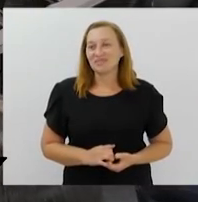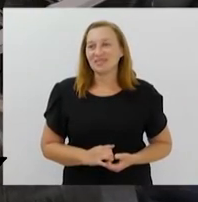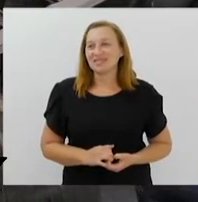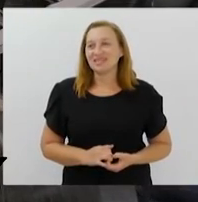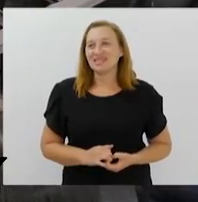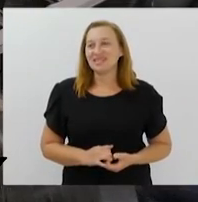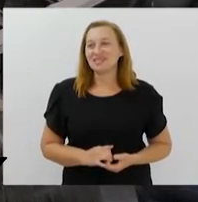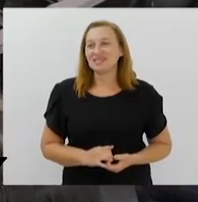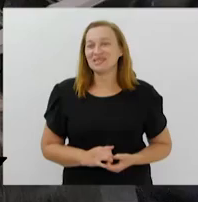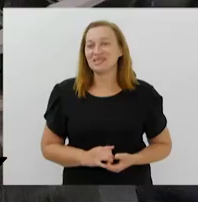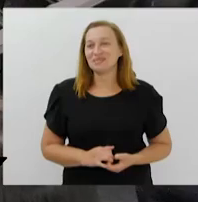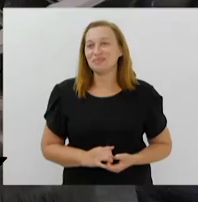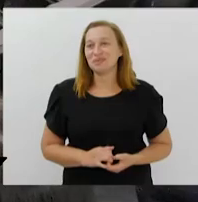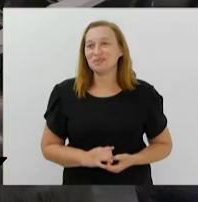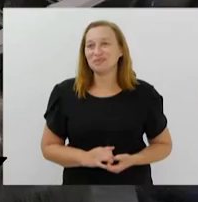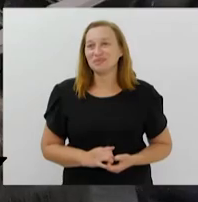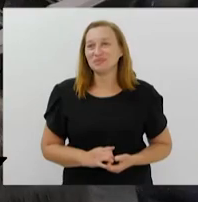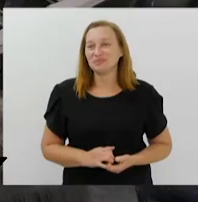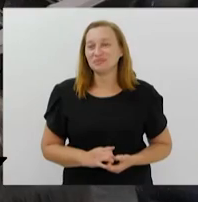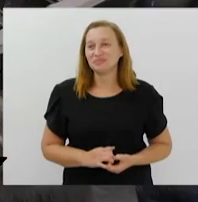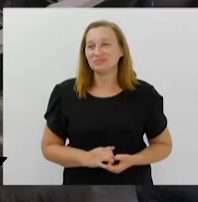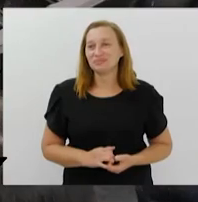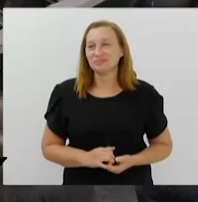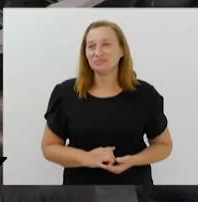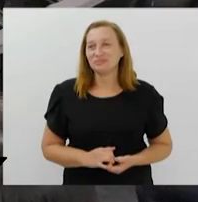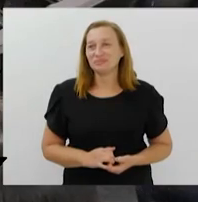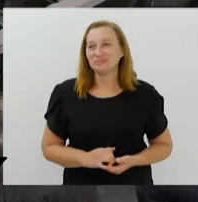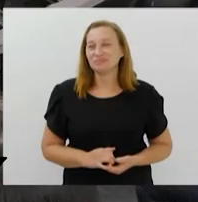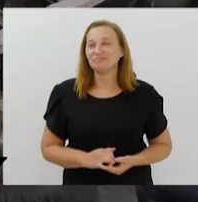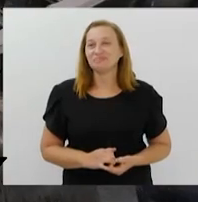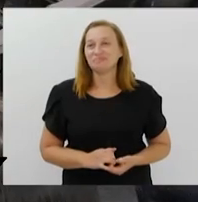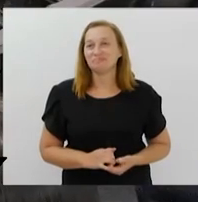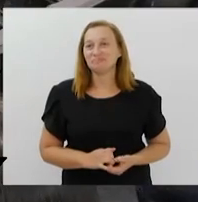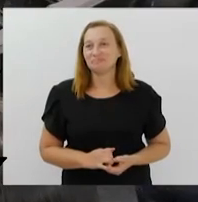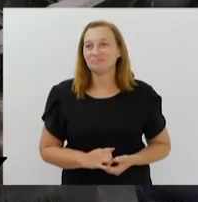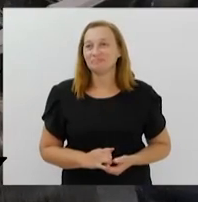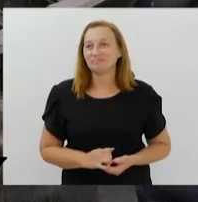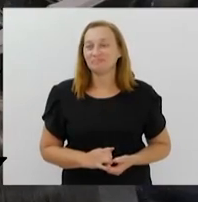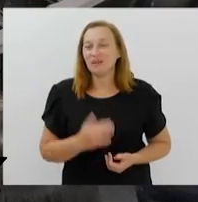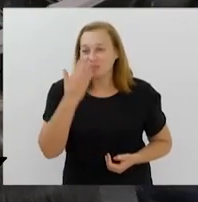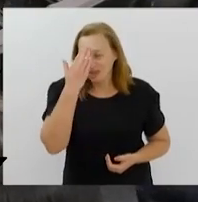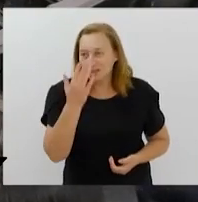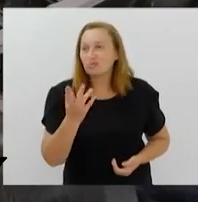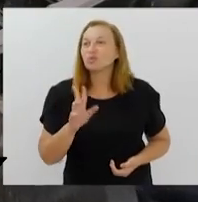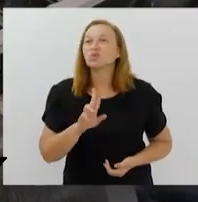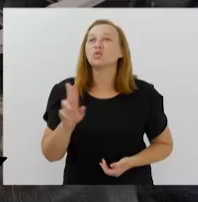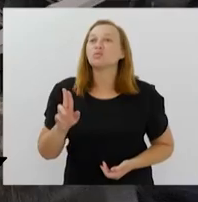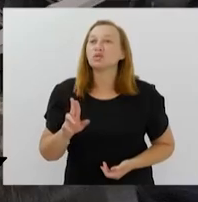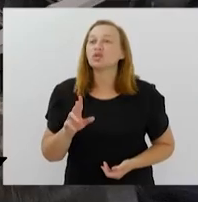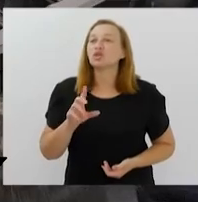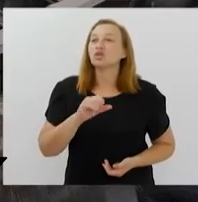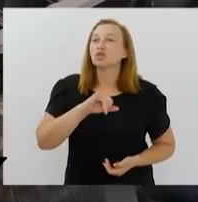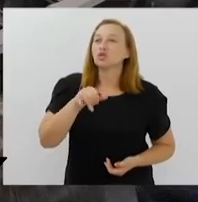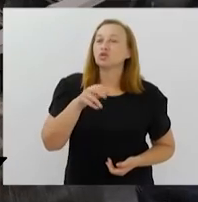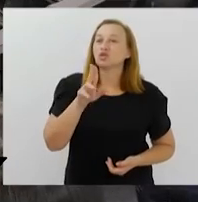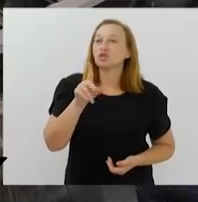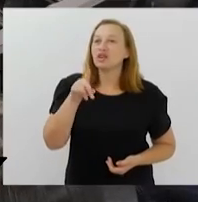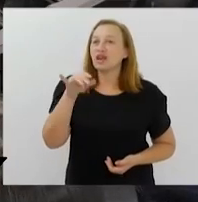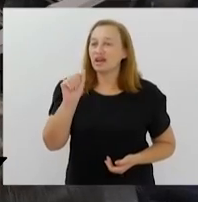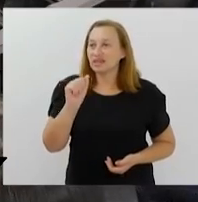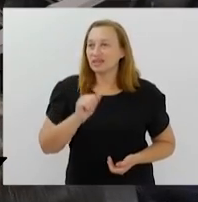as pessoas Isso é falta de respeito Total obrigado querido como é seu nome Juliana obrigado pela tua